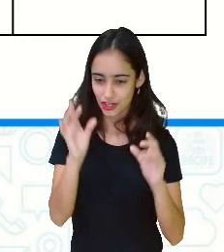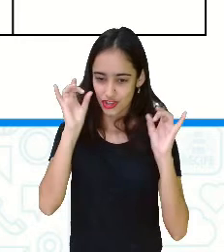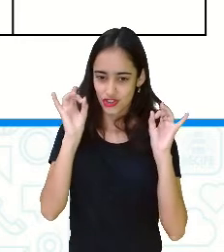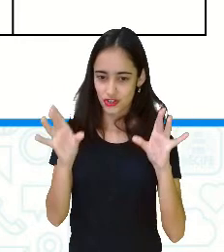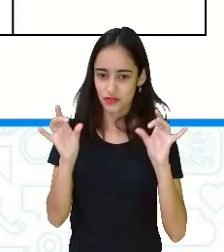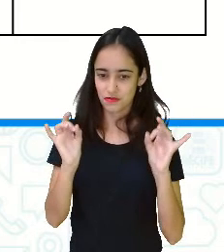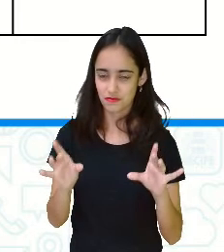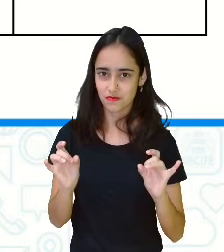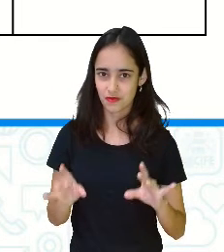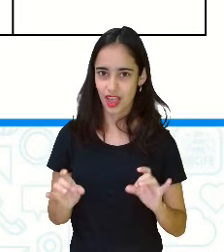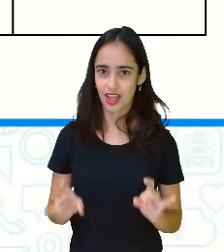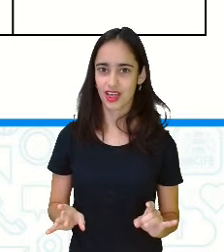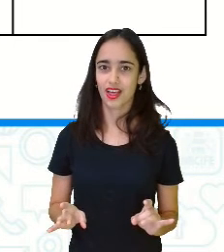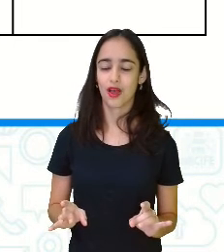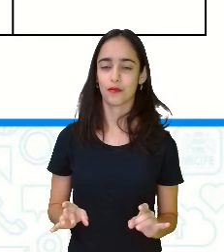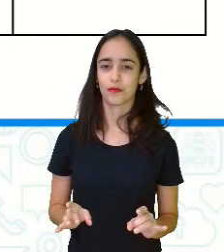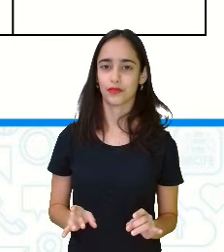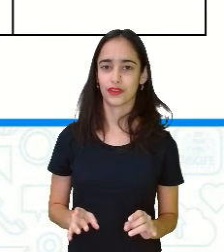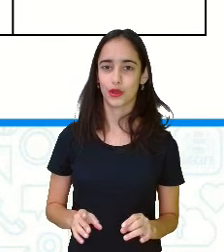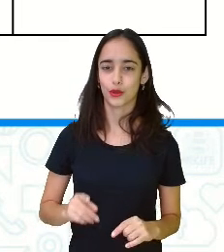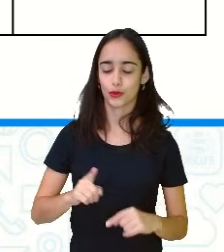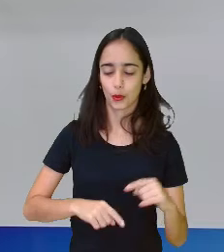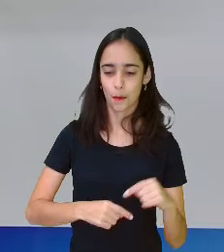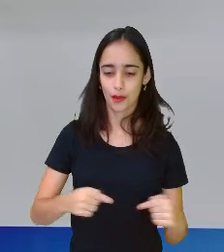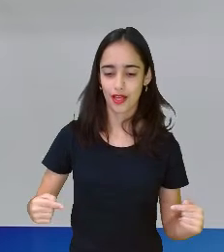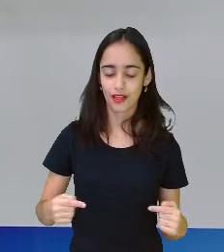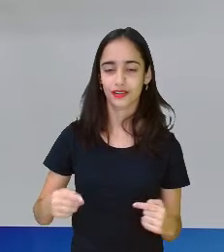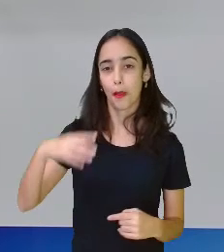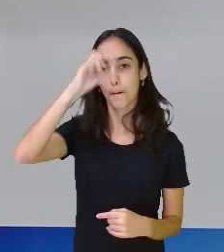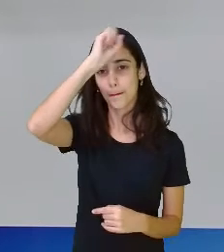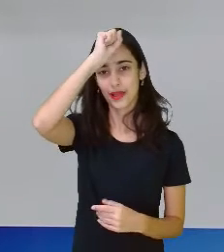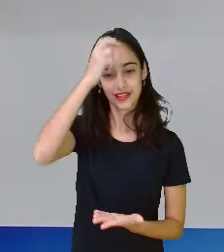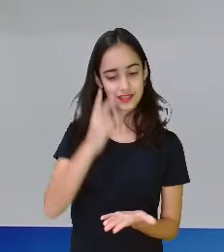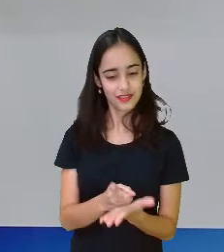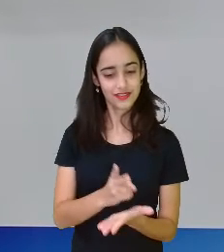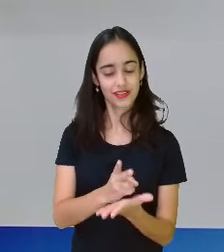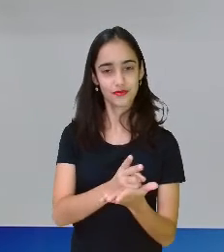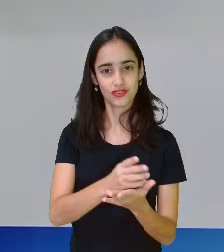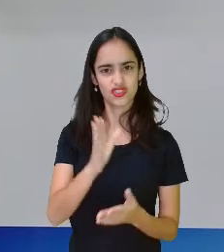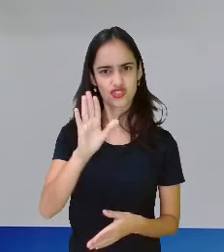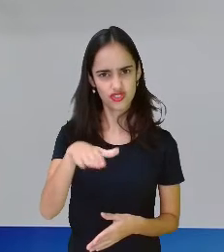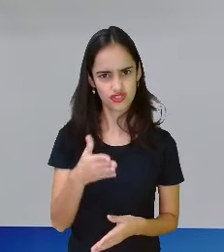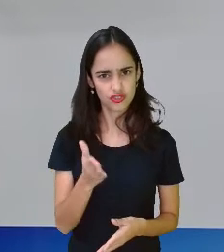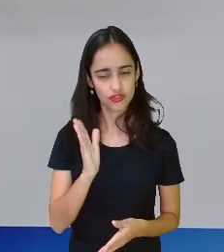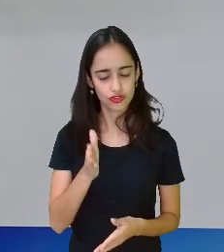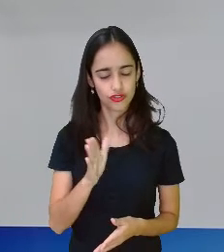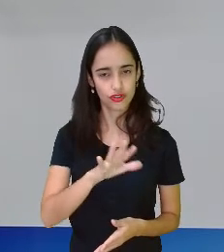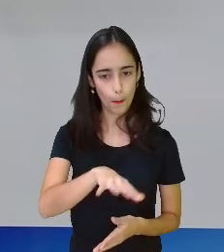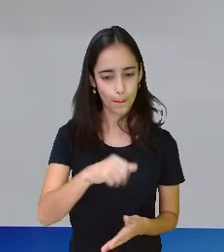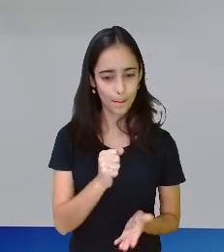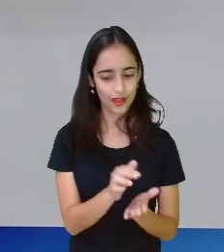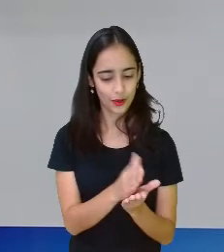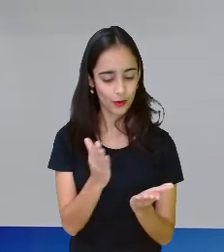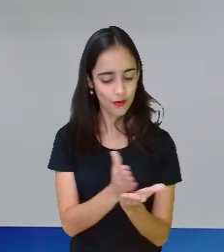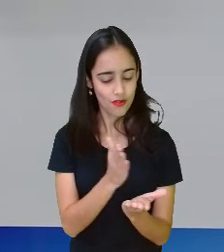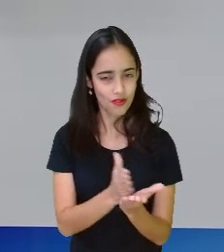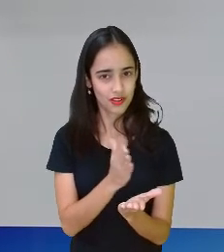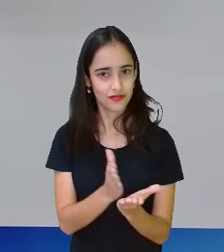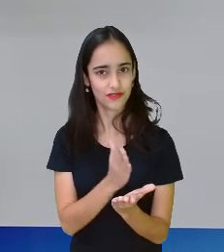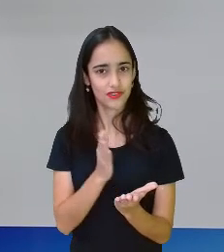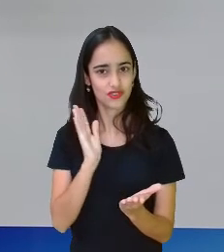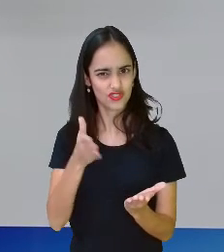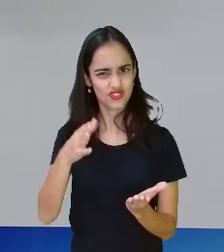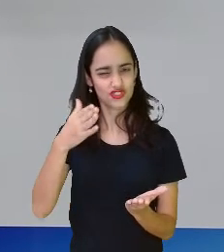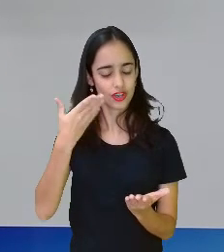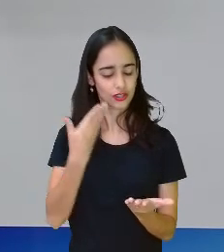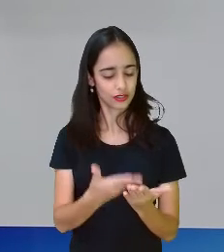especialmente do material do Aprender Sempre, hein? Você já pegou o seu livrinho? Já está trabalhando com ele? Pois bem, existe uma